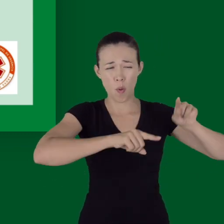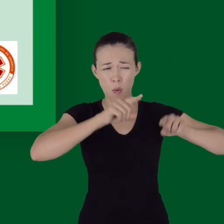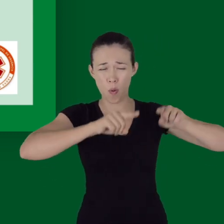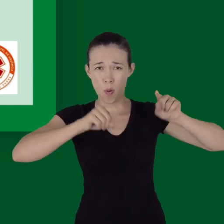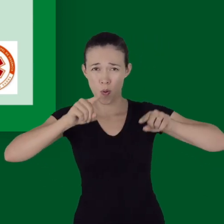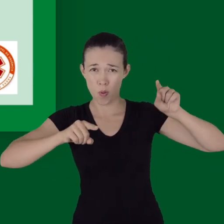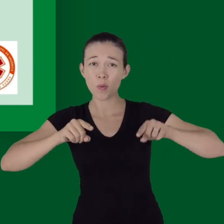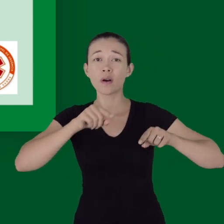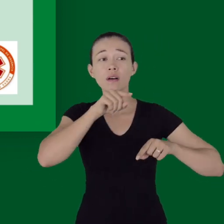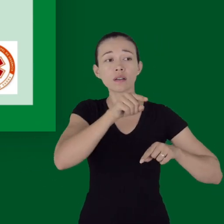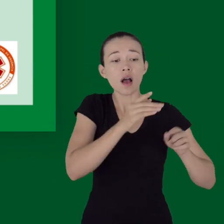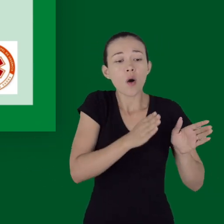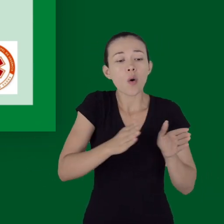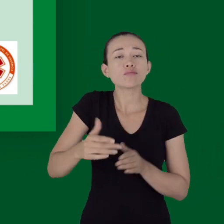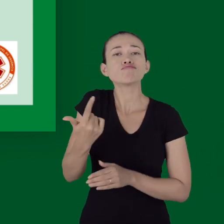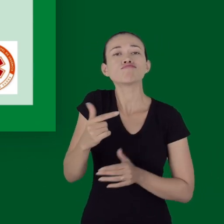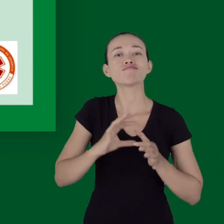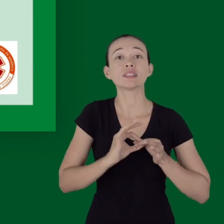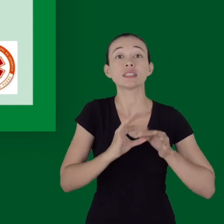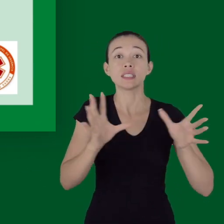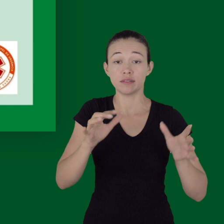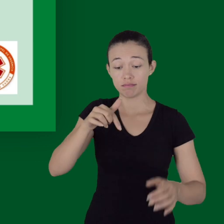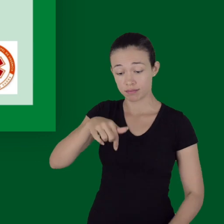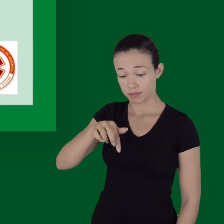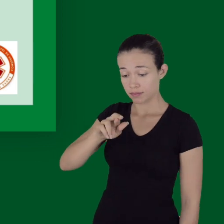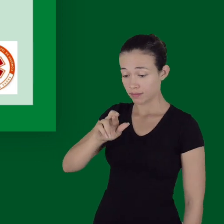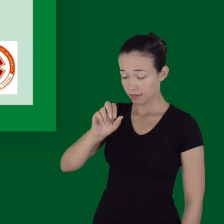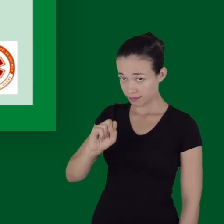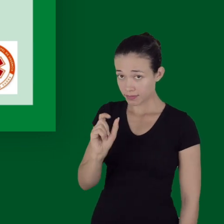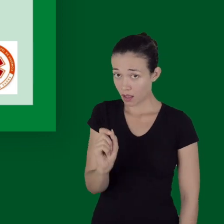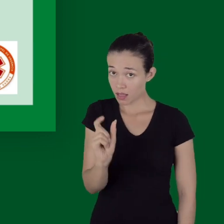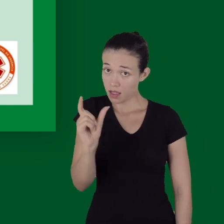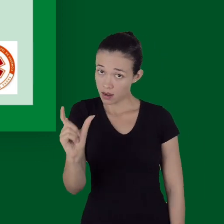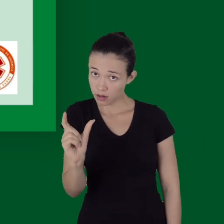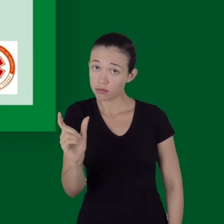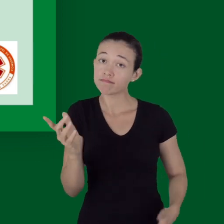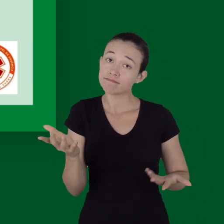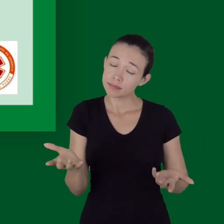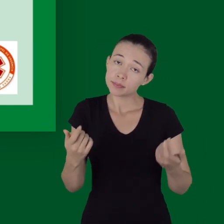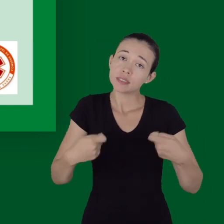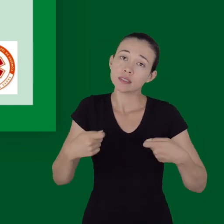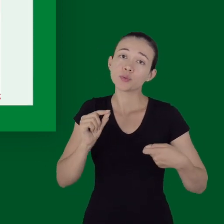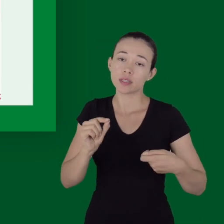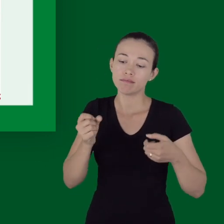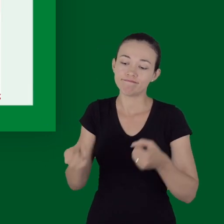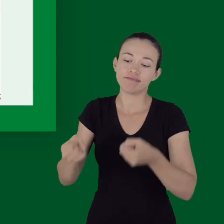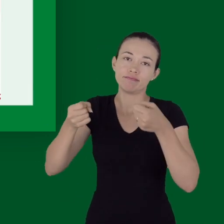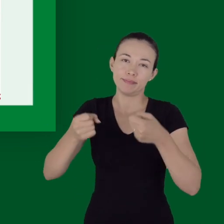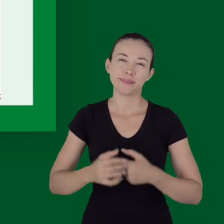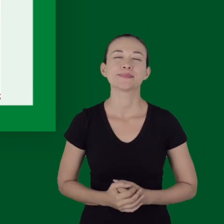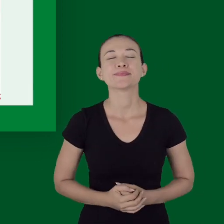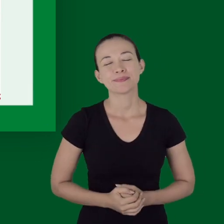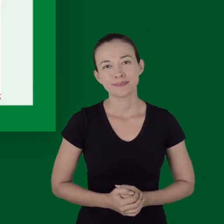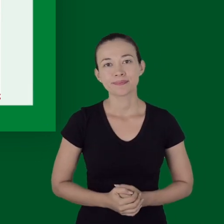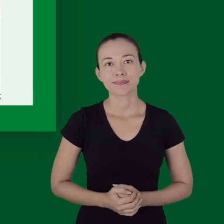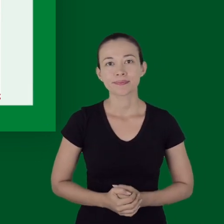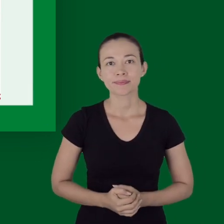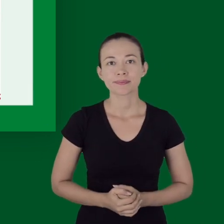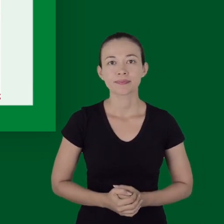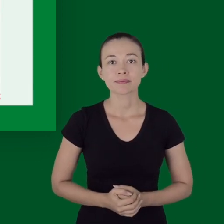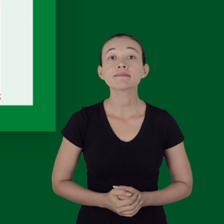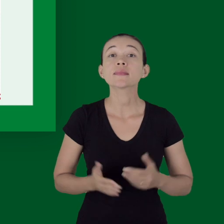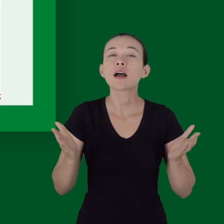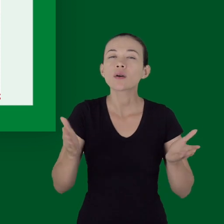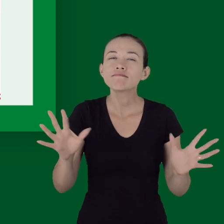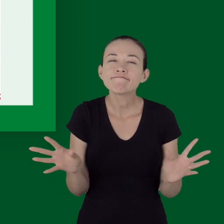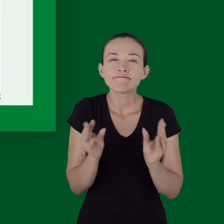largo, várias morfologias também, e a conduta é a desfibrilação. Vou resumir agora as